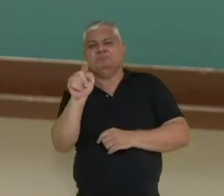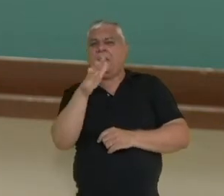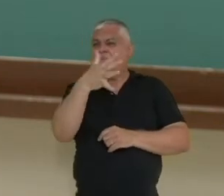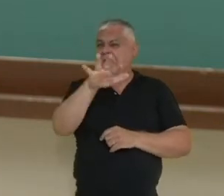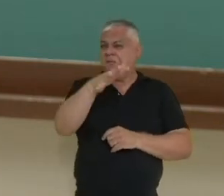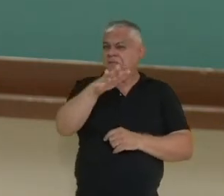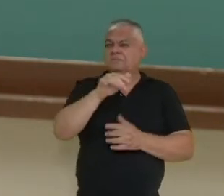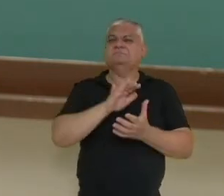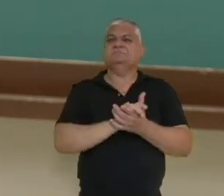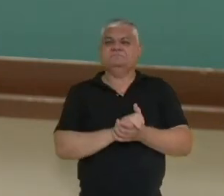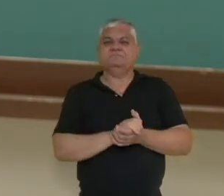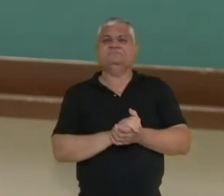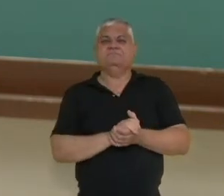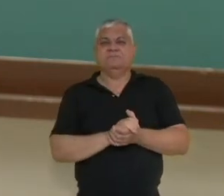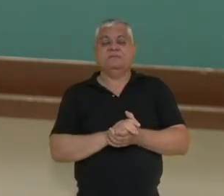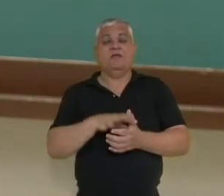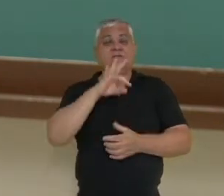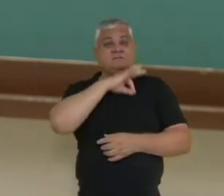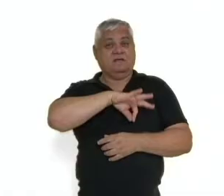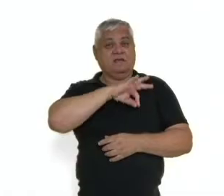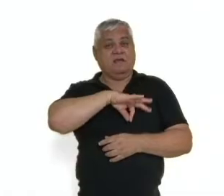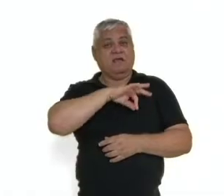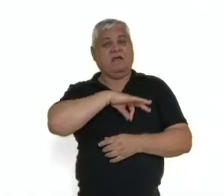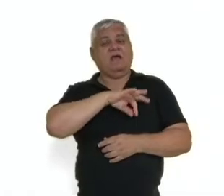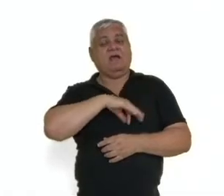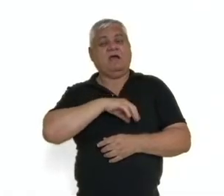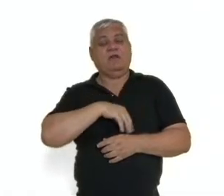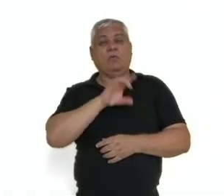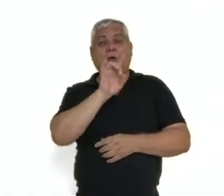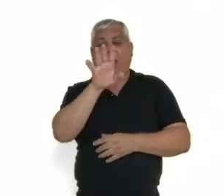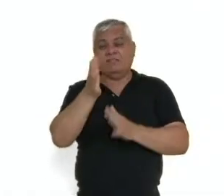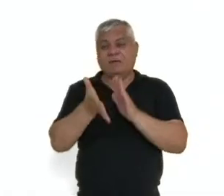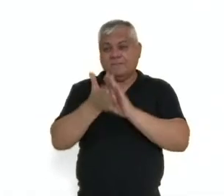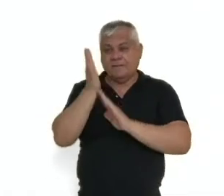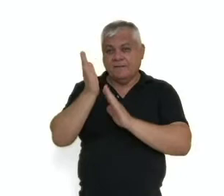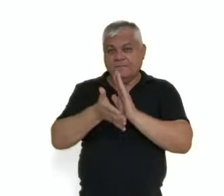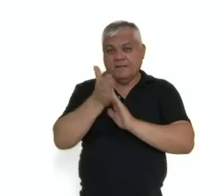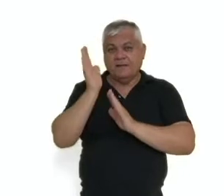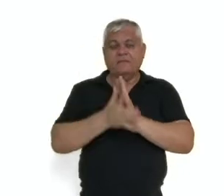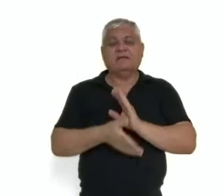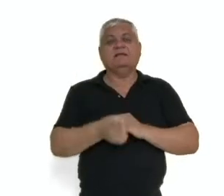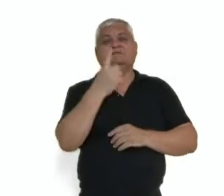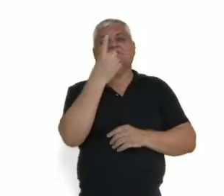aproximadamente. Então, a média de valor recebido por cada viagem foi de